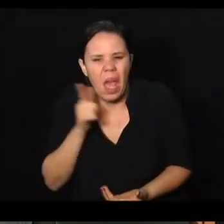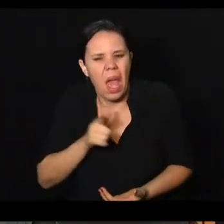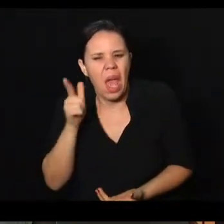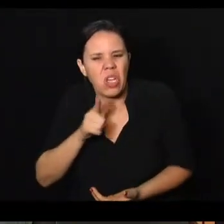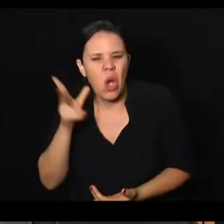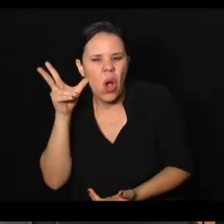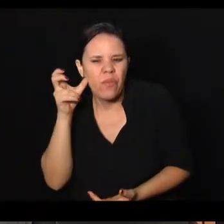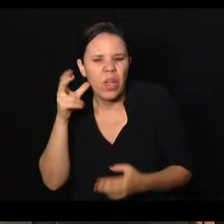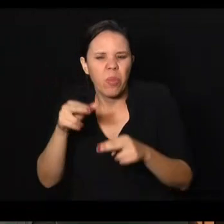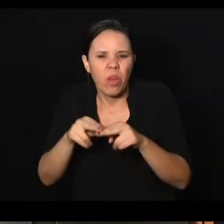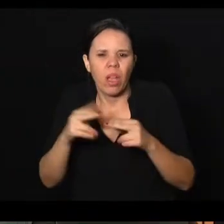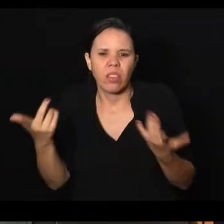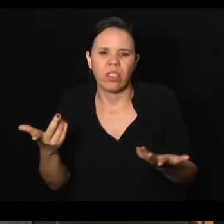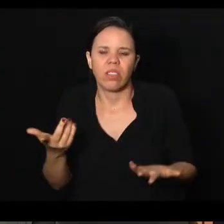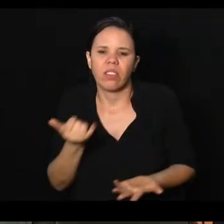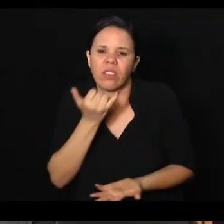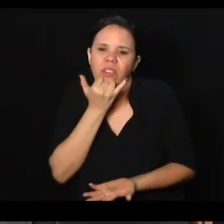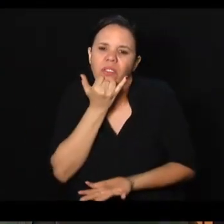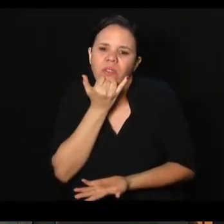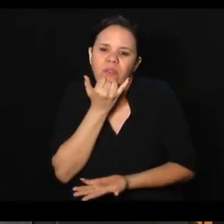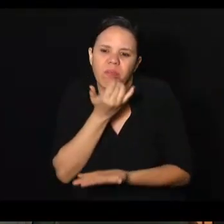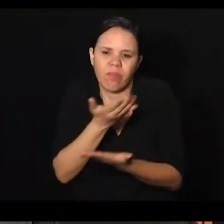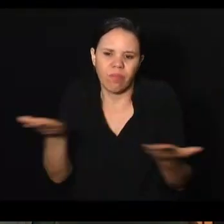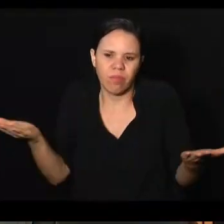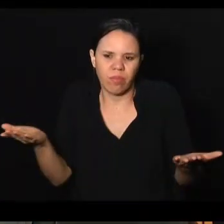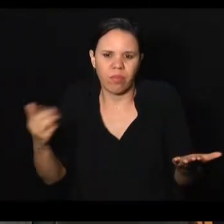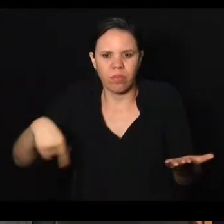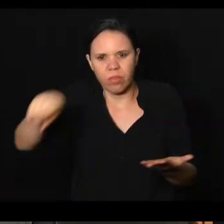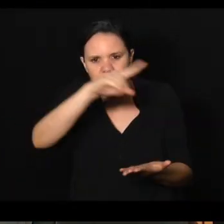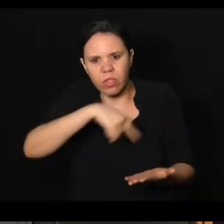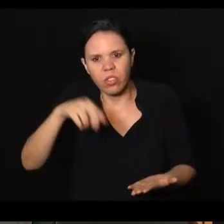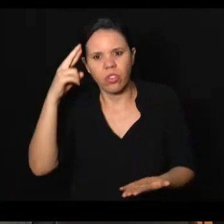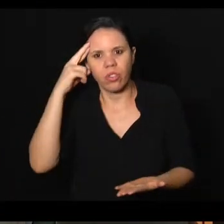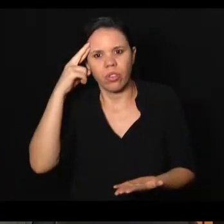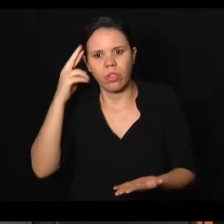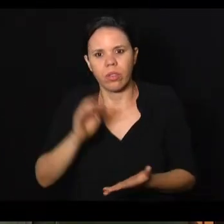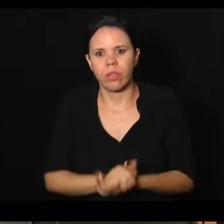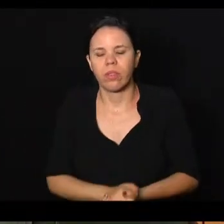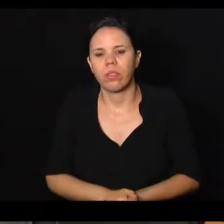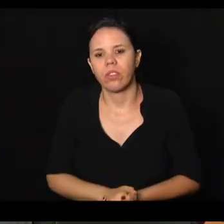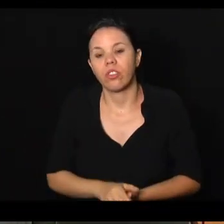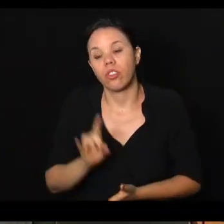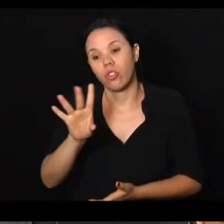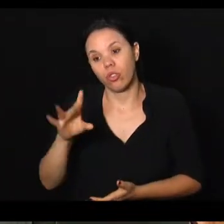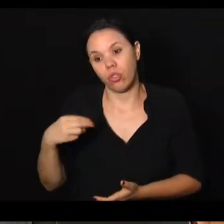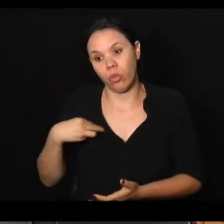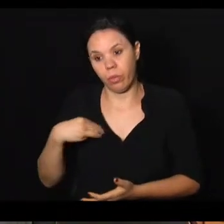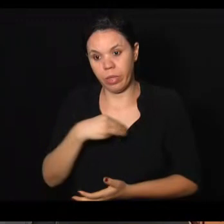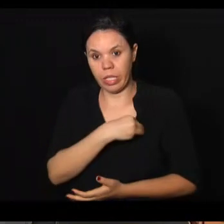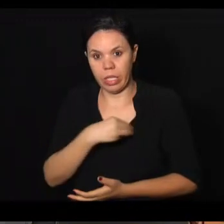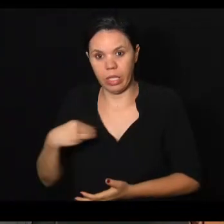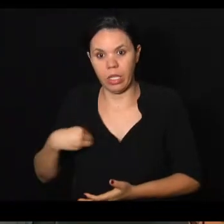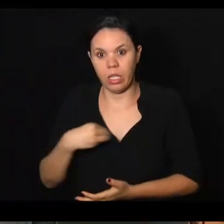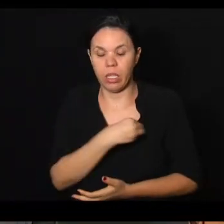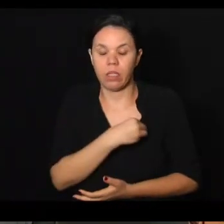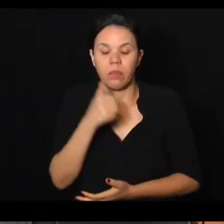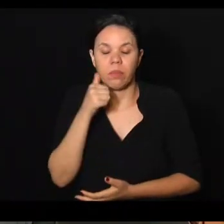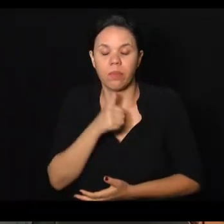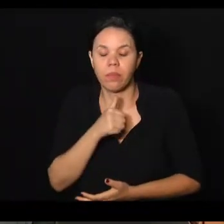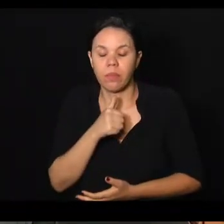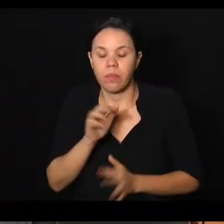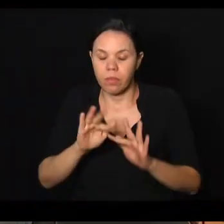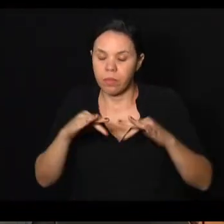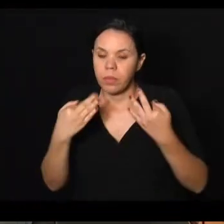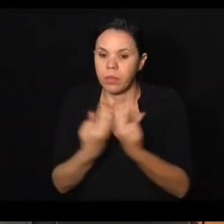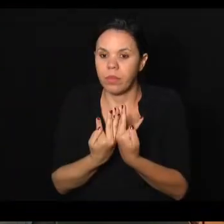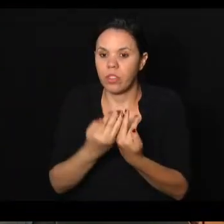Brasil. Lamento, senhores, sou ministra da Mulher, da